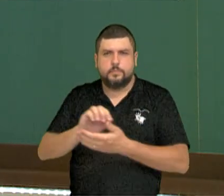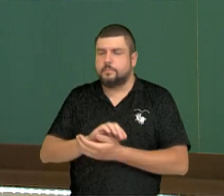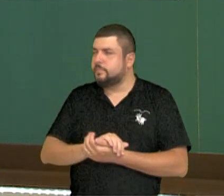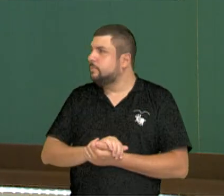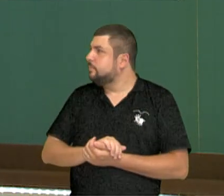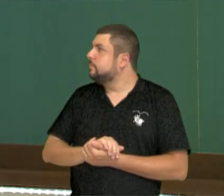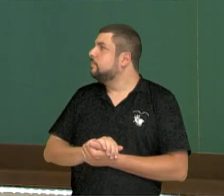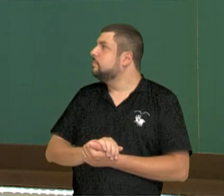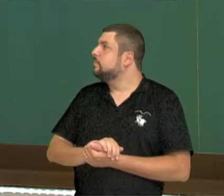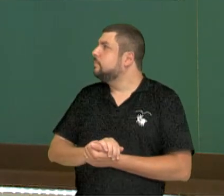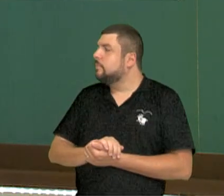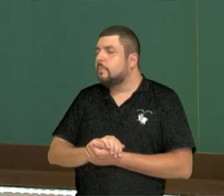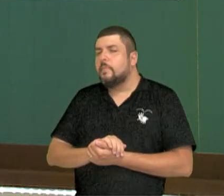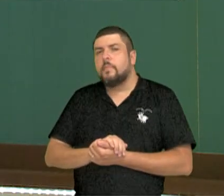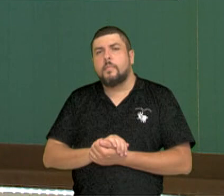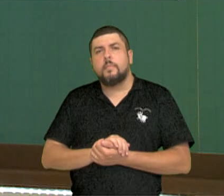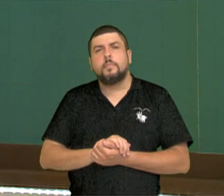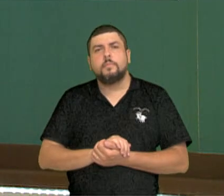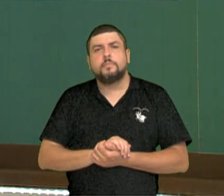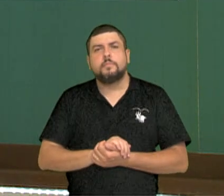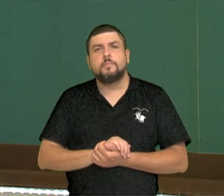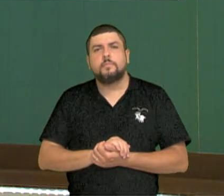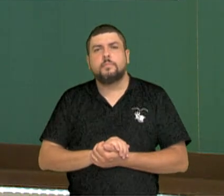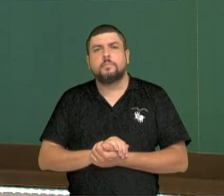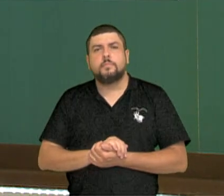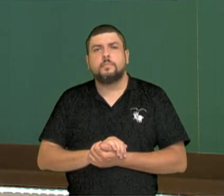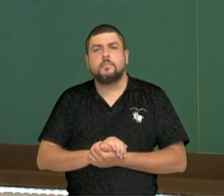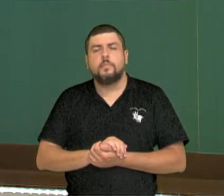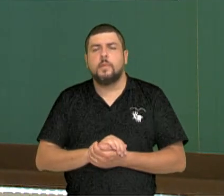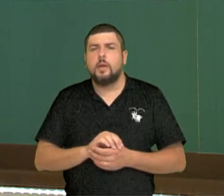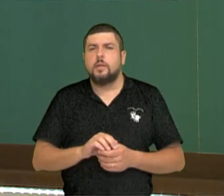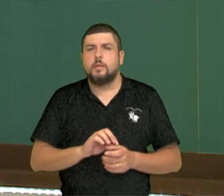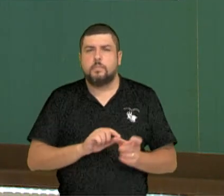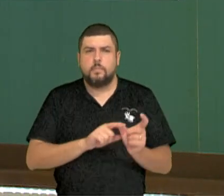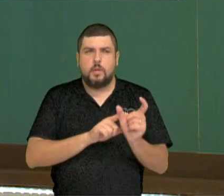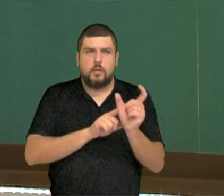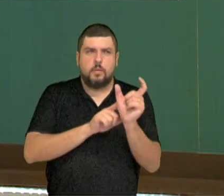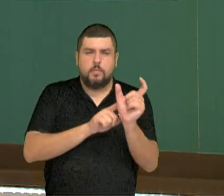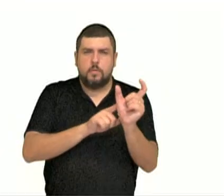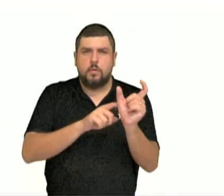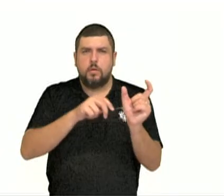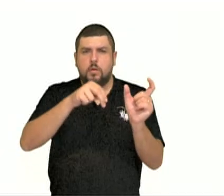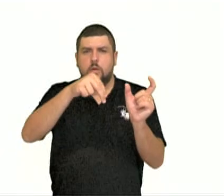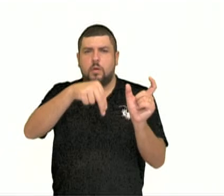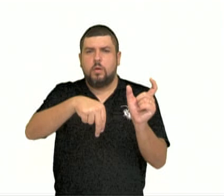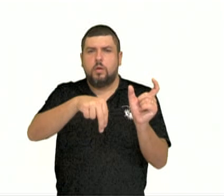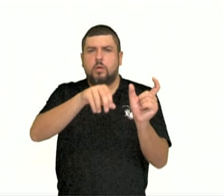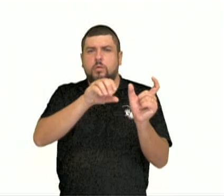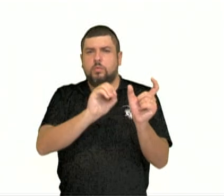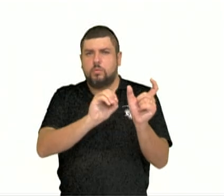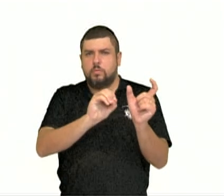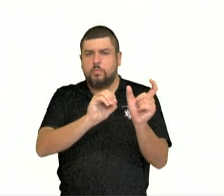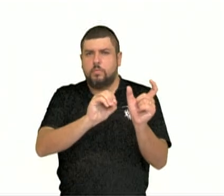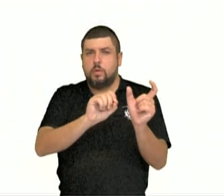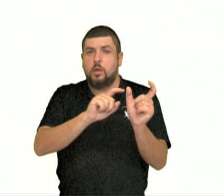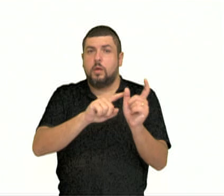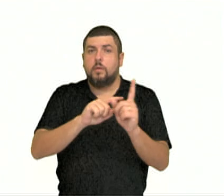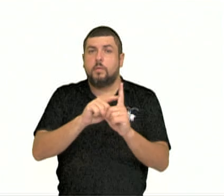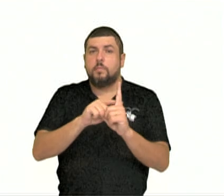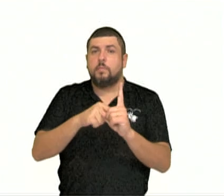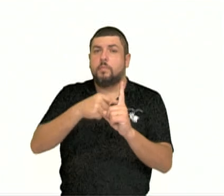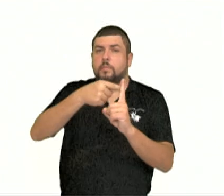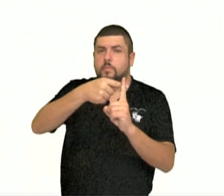alguma coisa. Então, temos aqui a palavra no, né, acrescentada aí